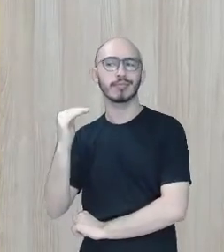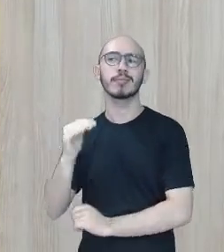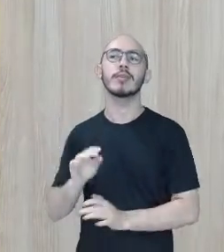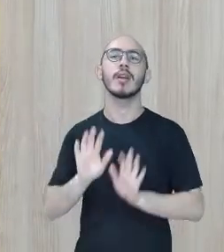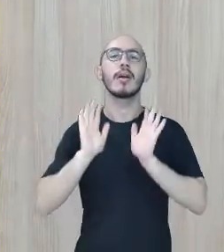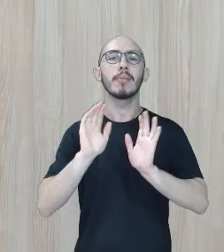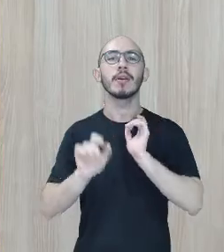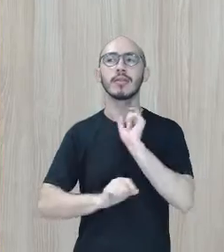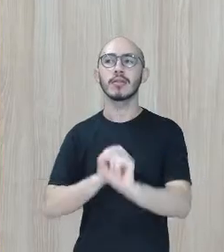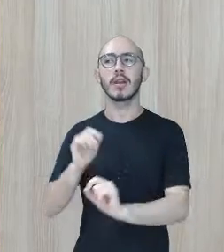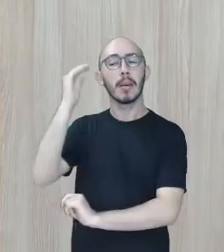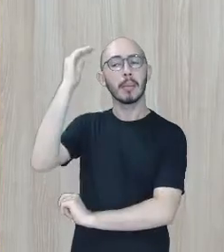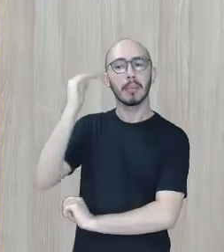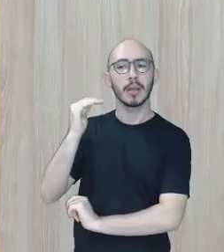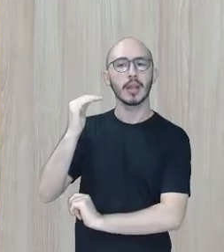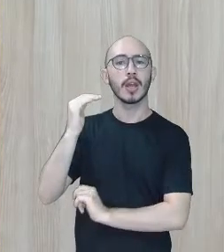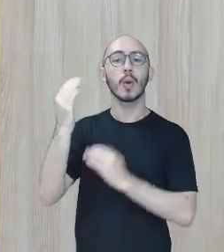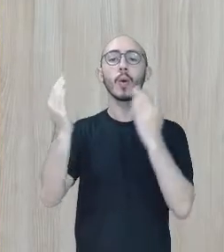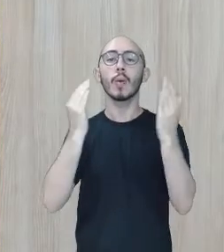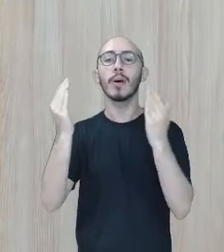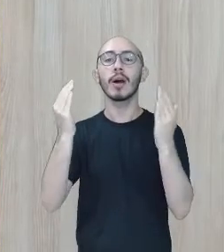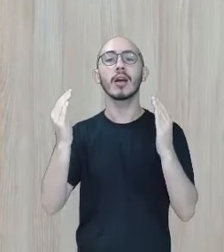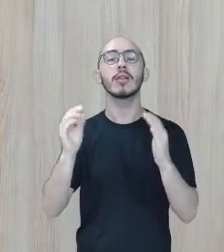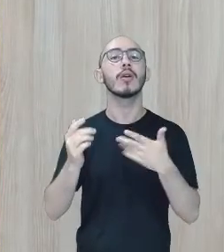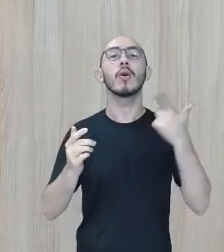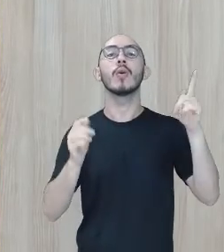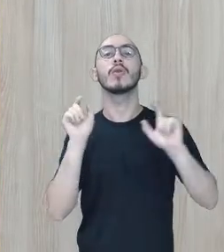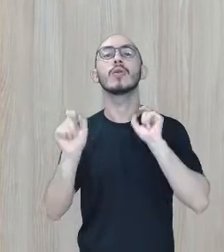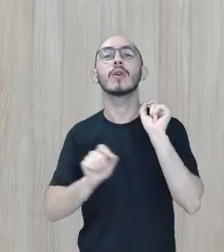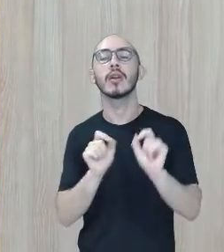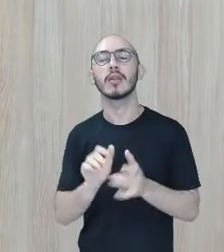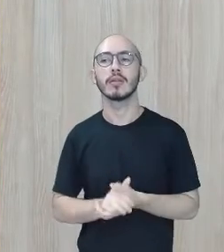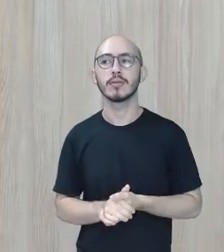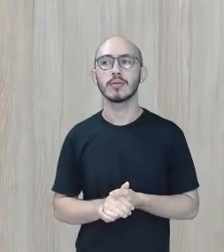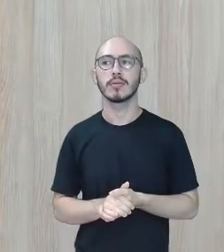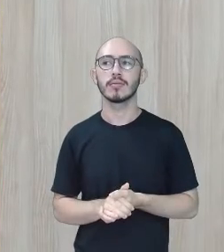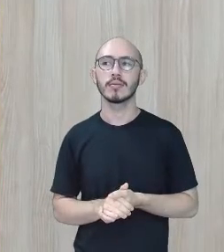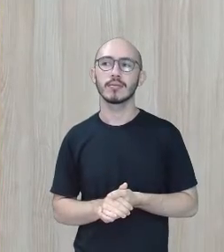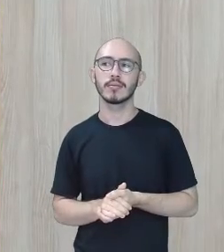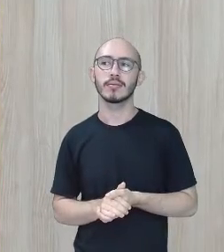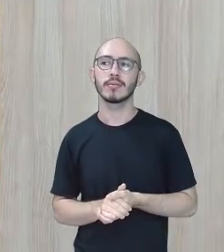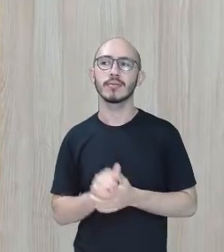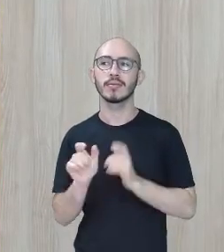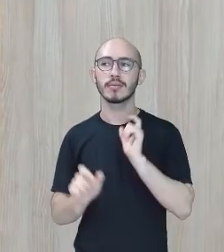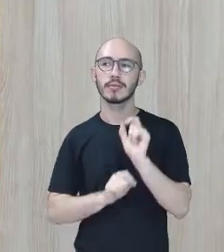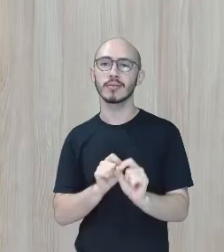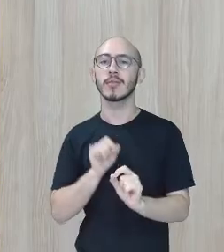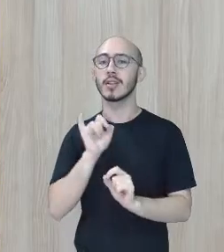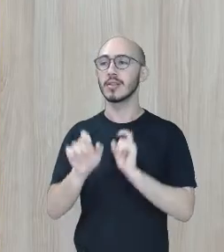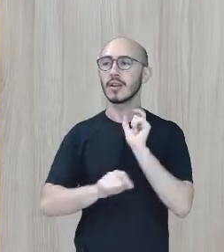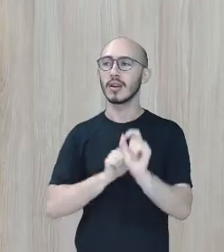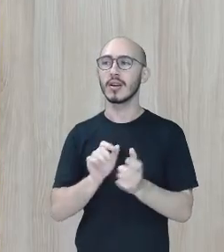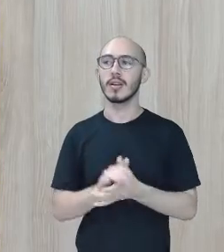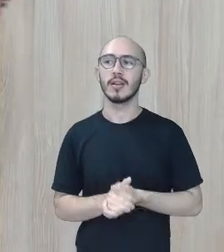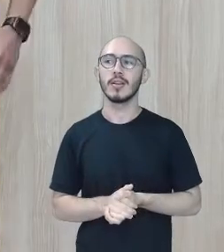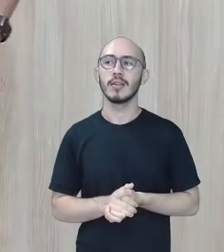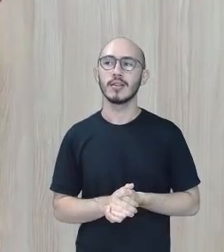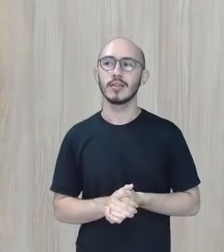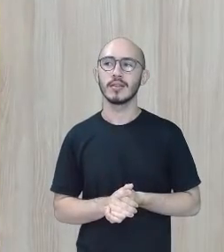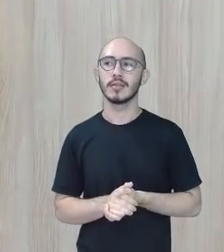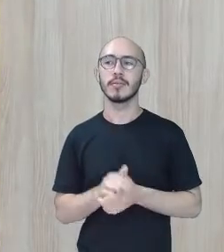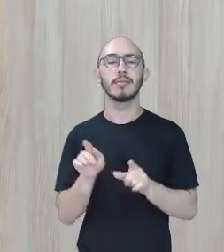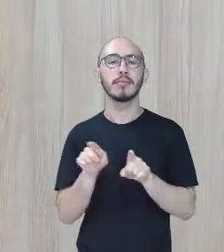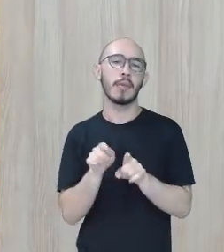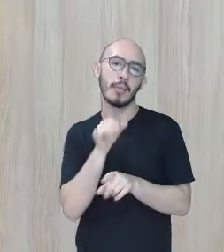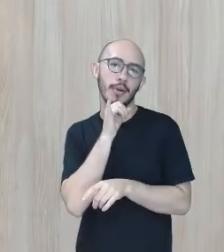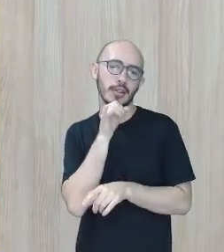Mas é pequeno em relação ao quê, Billy? Em relação a você, né? Porque se for em relação a Isabel,